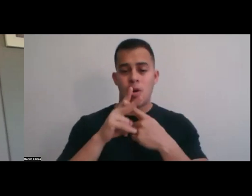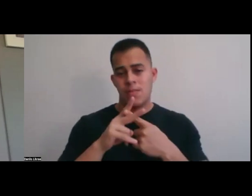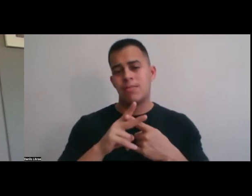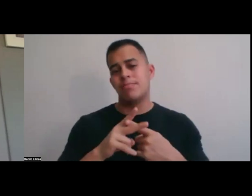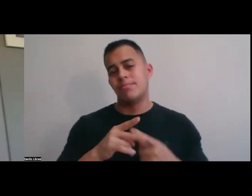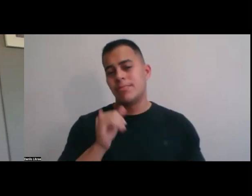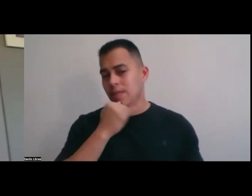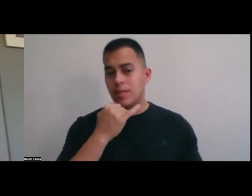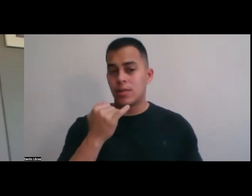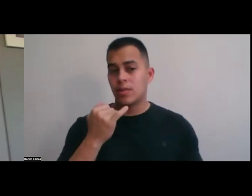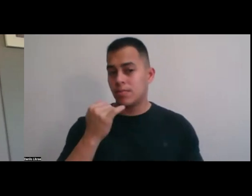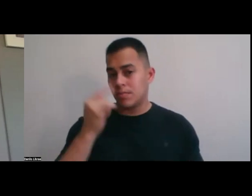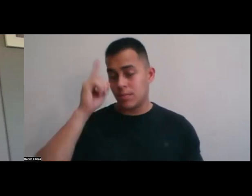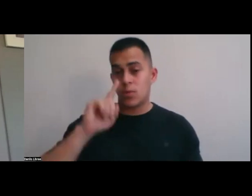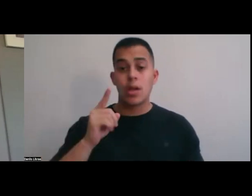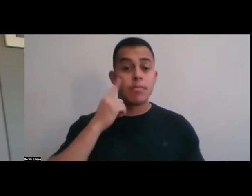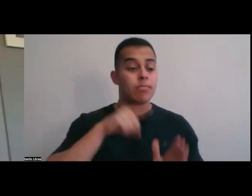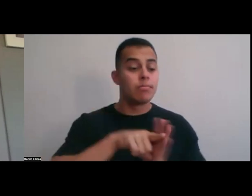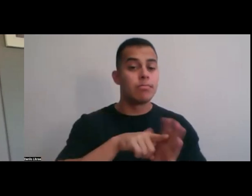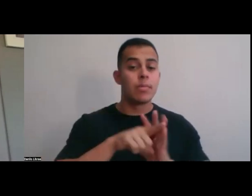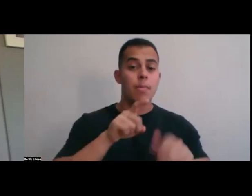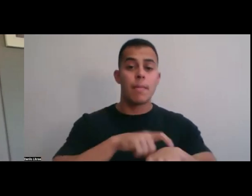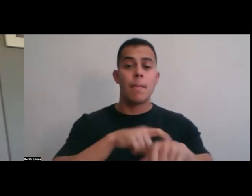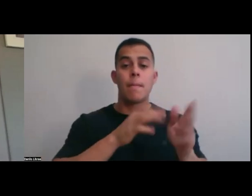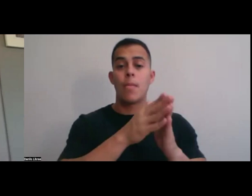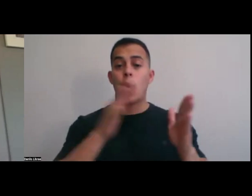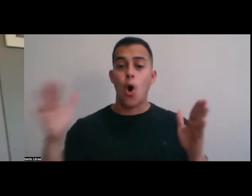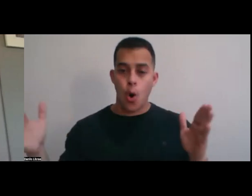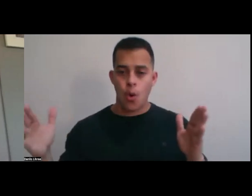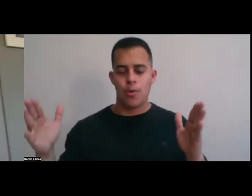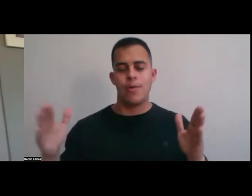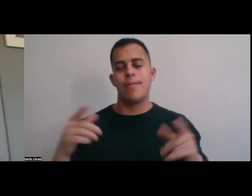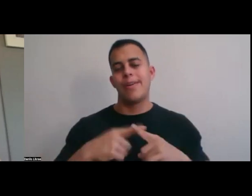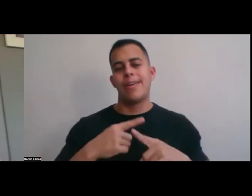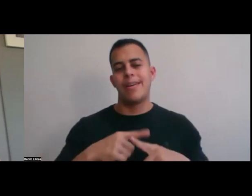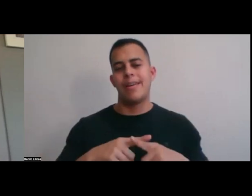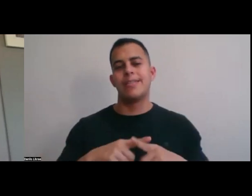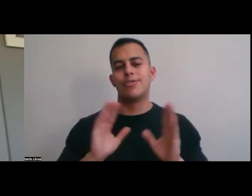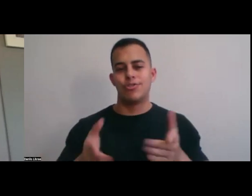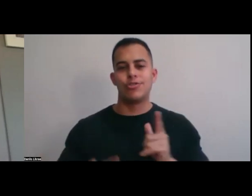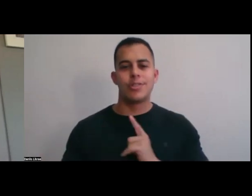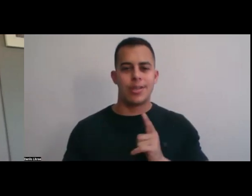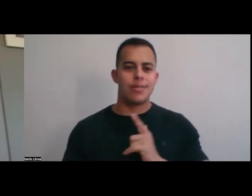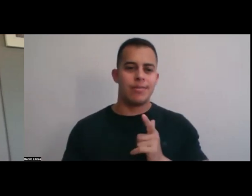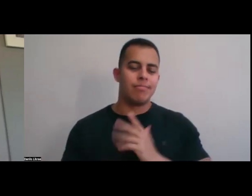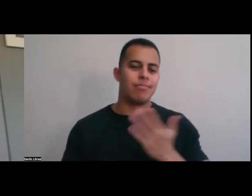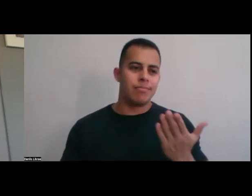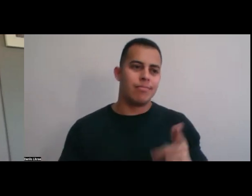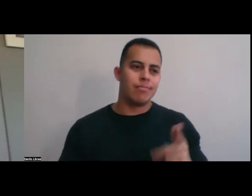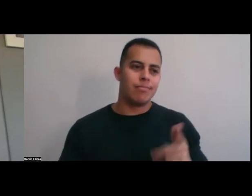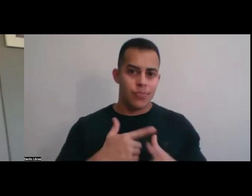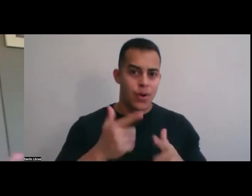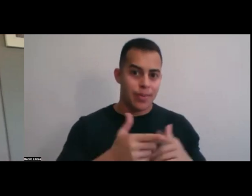ter essa programação em longo prazo, sabe? Porque a gente está sempre com problemas, assim, realmente na facility, né? Então, a gente não consegue